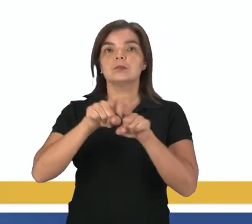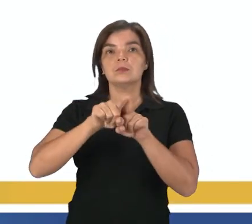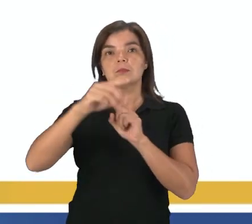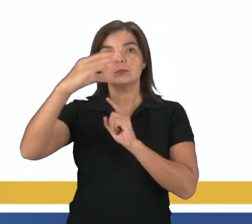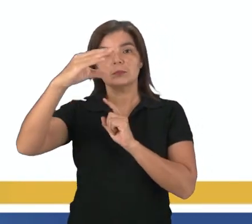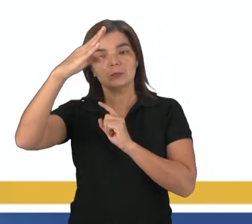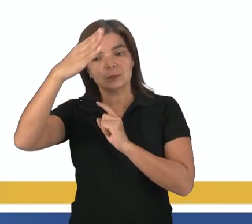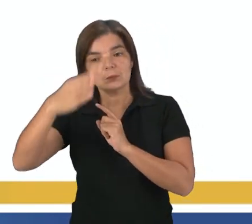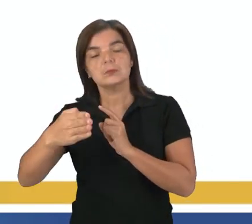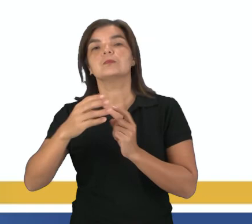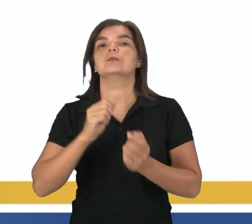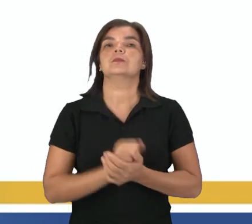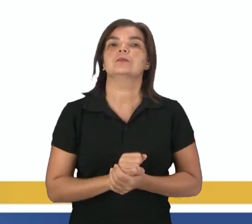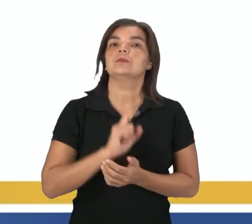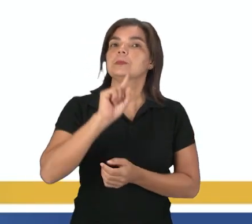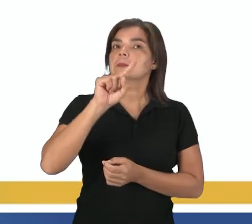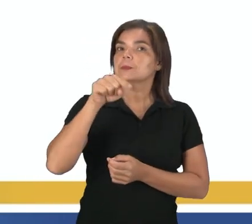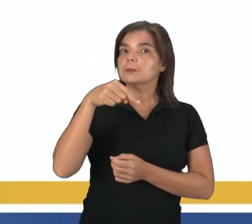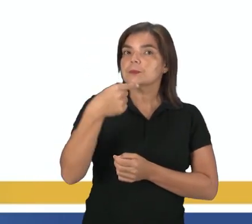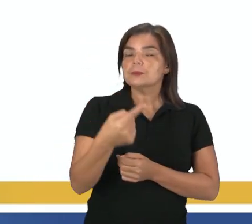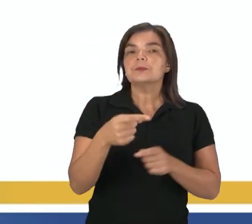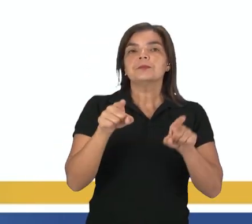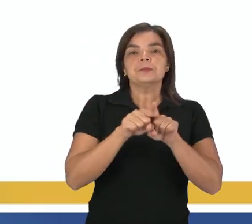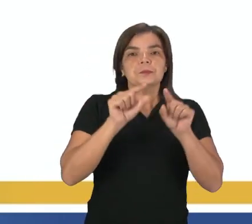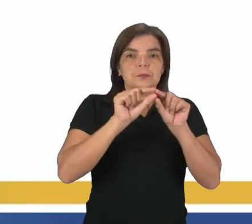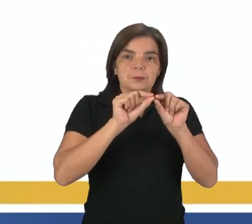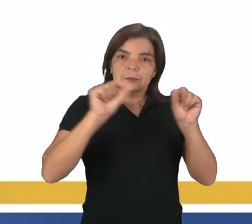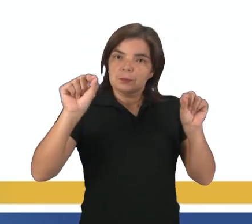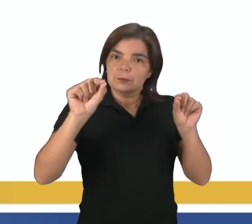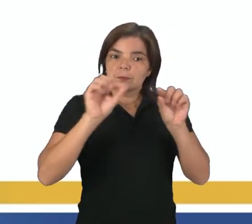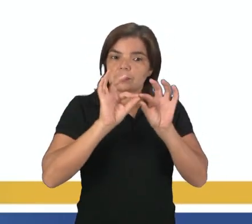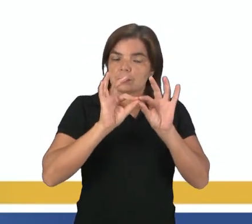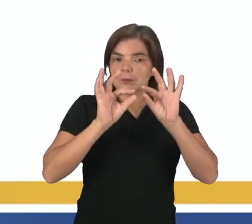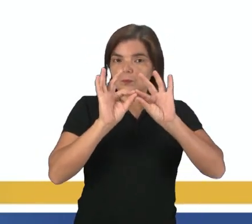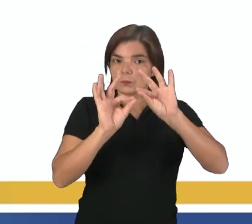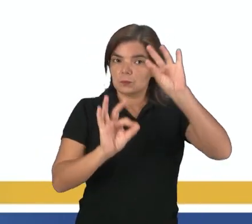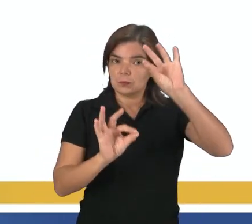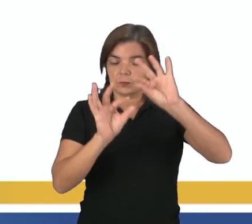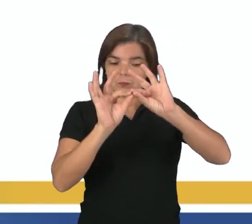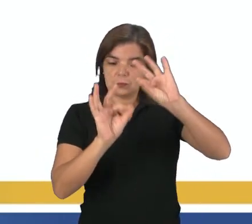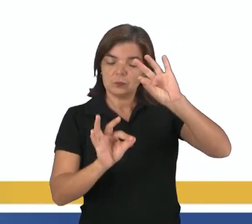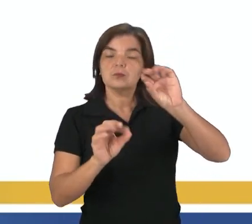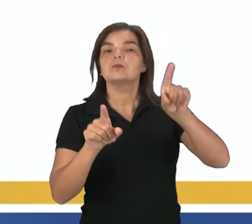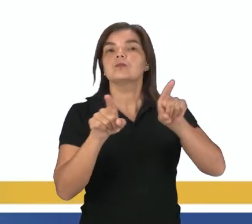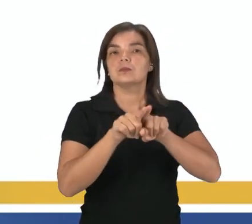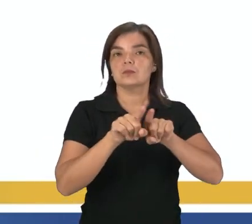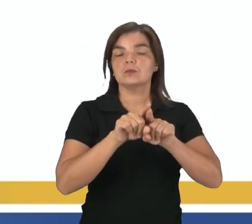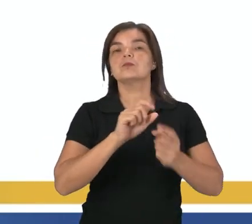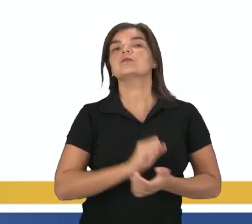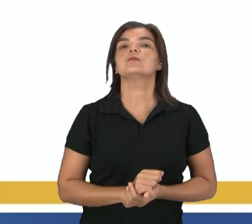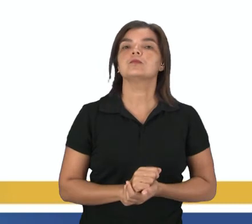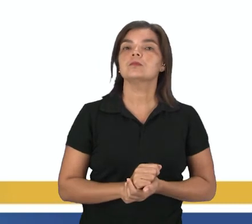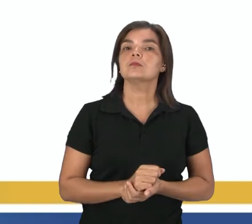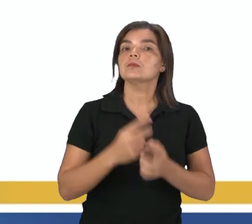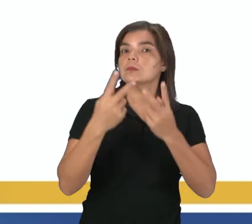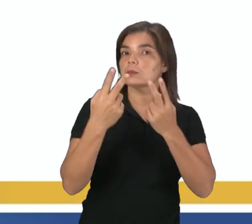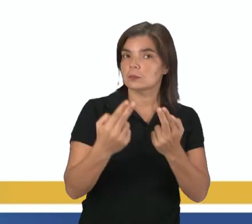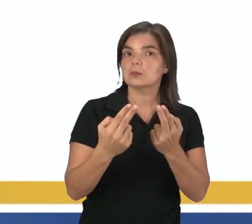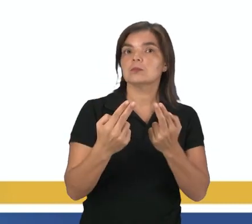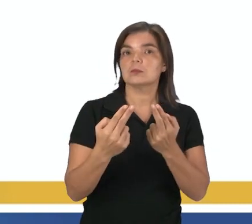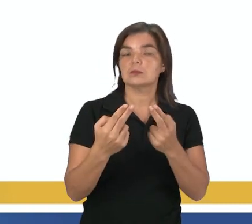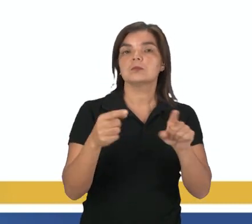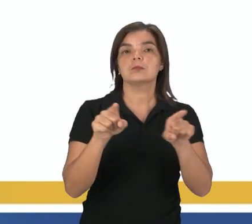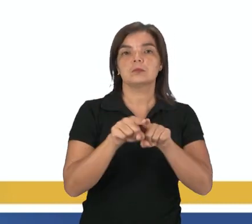maneira. Depois, gente, a distância que eu usei com a ponta seca de A até A', eu vou ter que usar essa